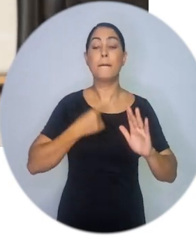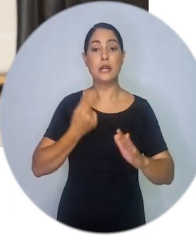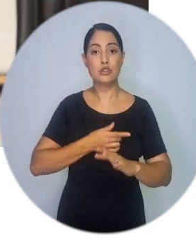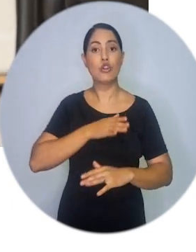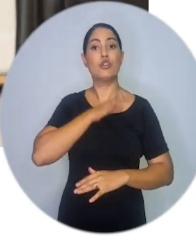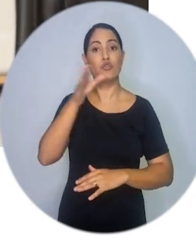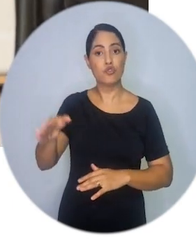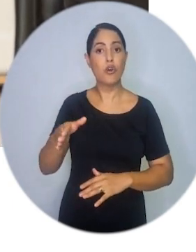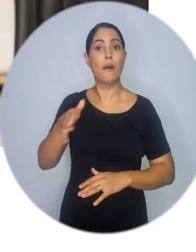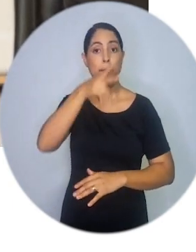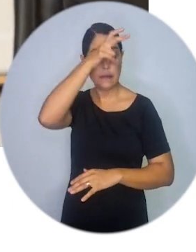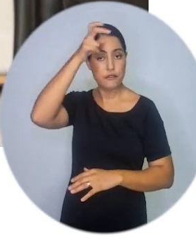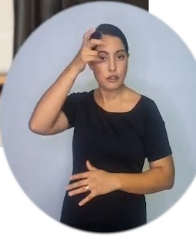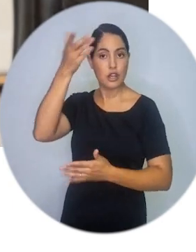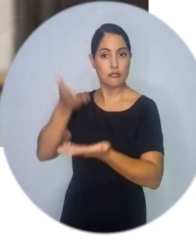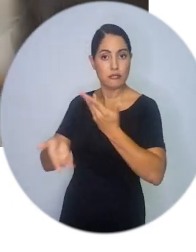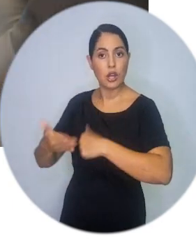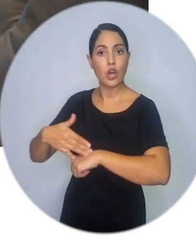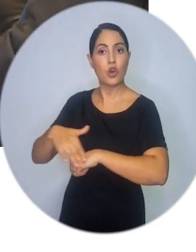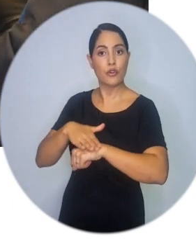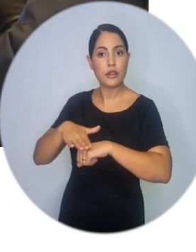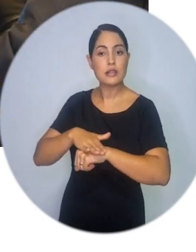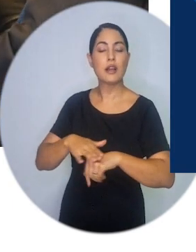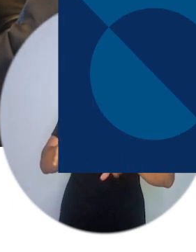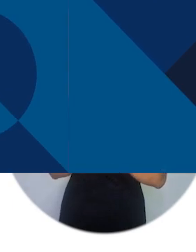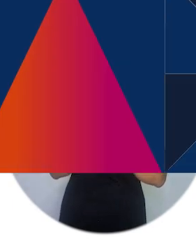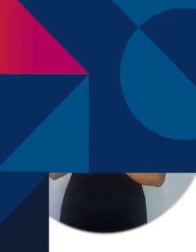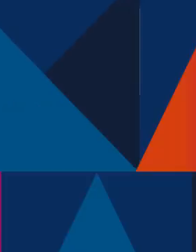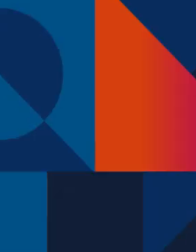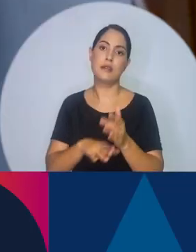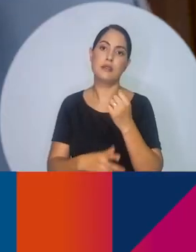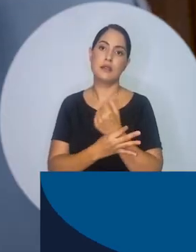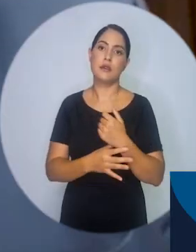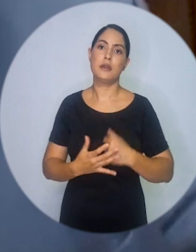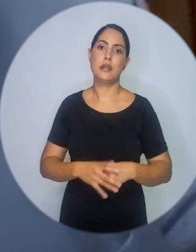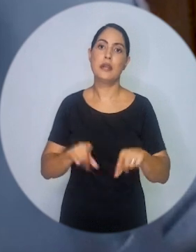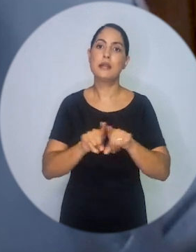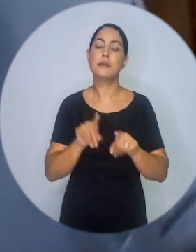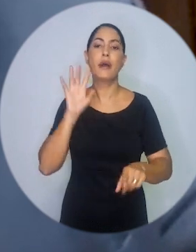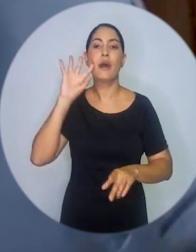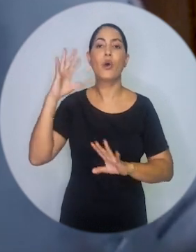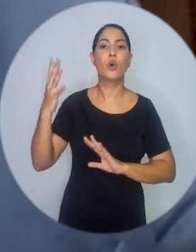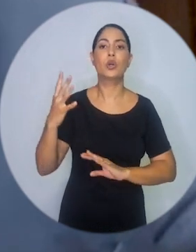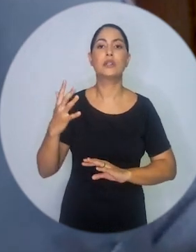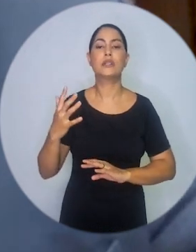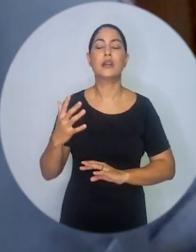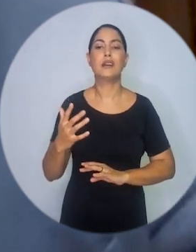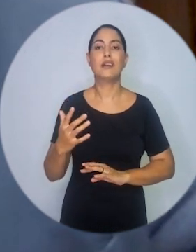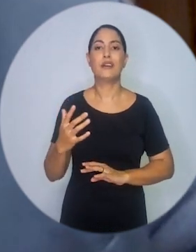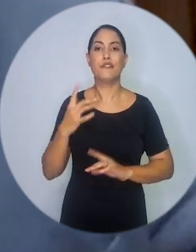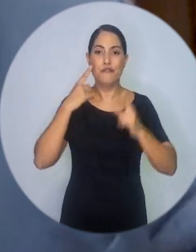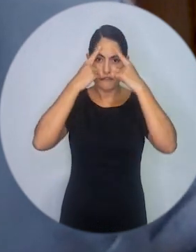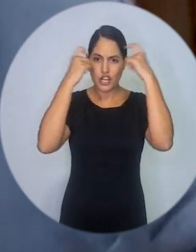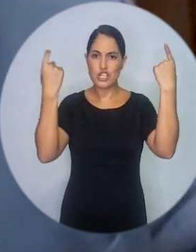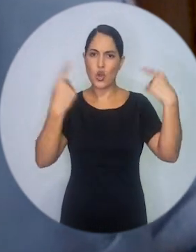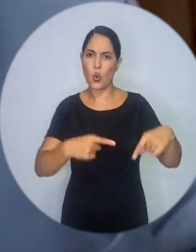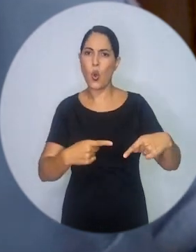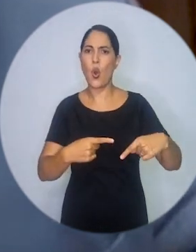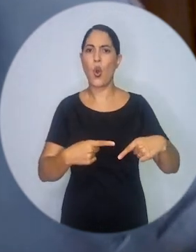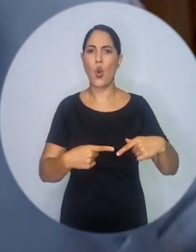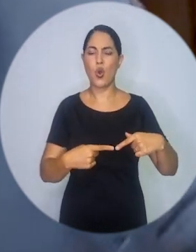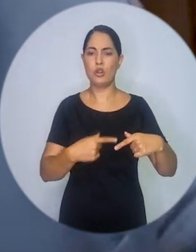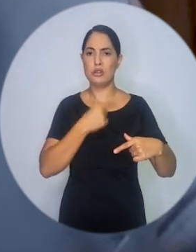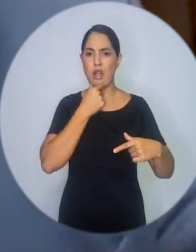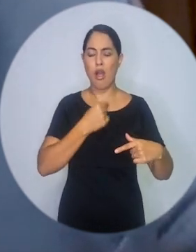prerrogativa, reunido com o prefeito, com o secretário de Segurança de Cachoeirinha. Nós tivemos um caso de agressão a um advogado